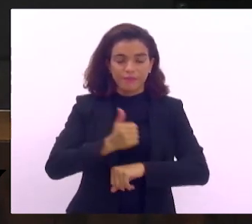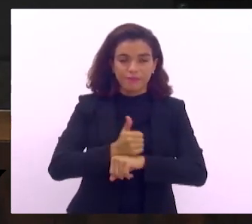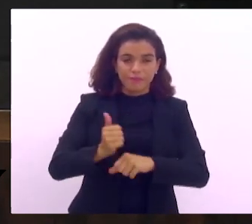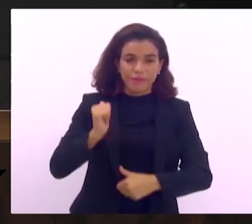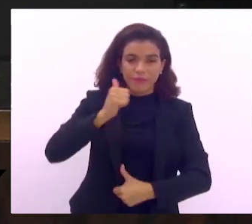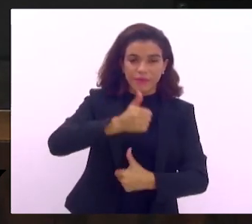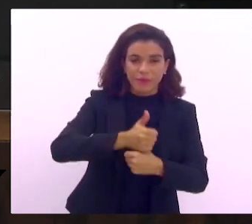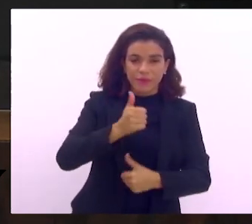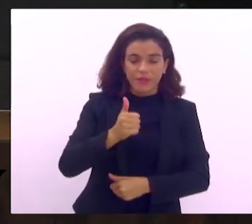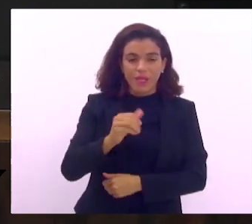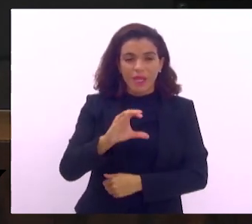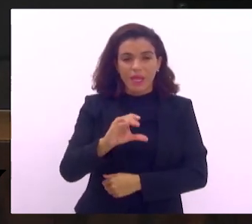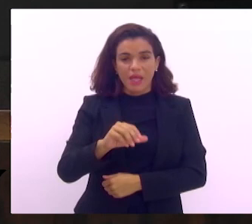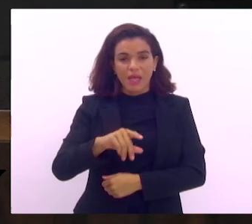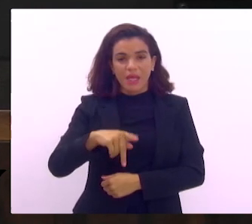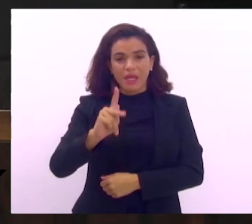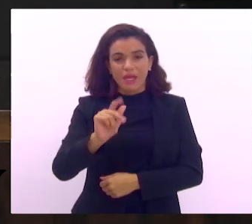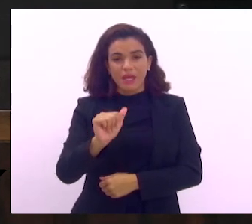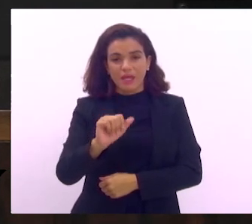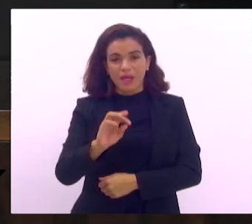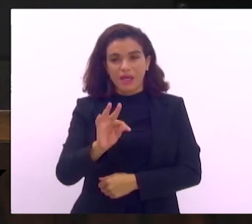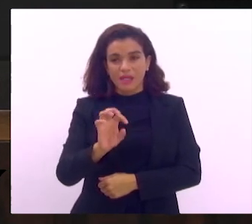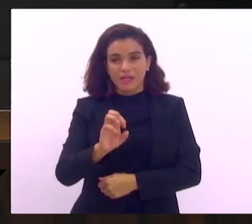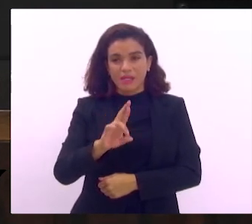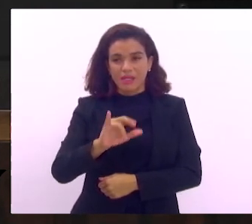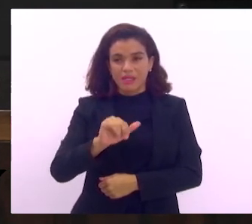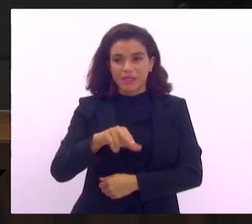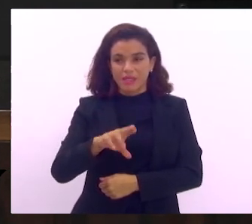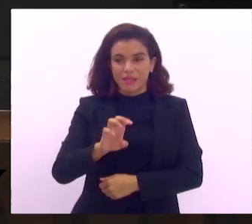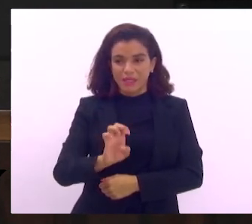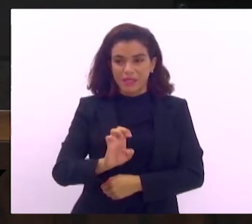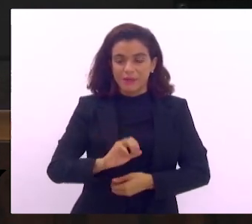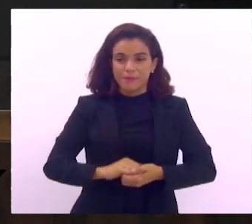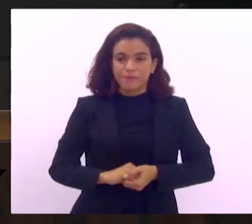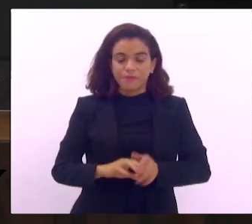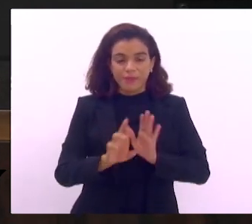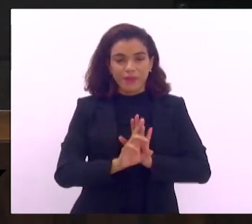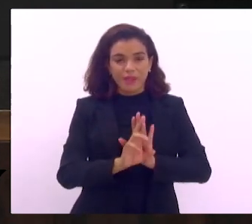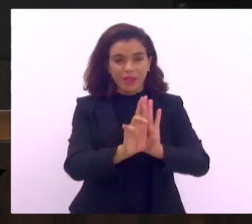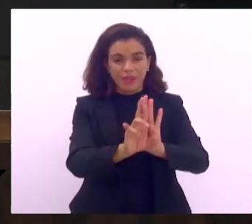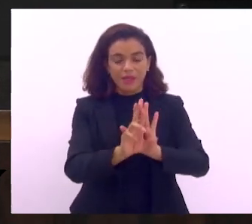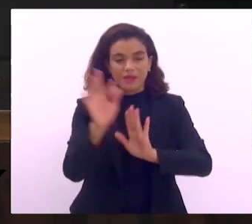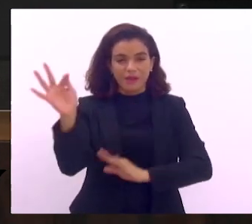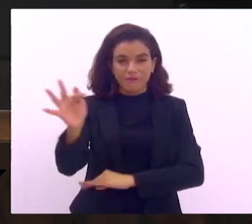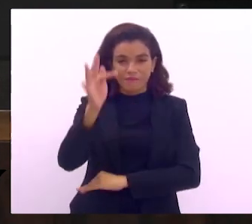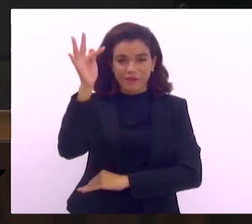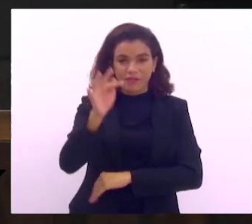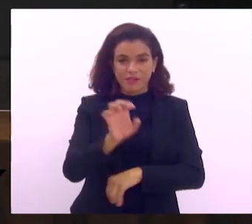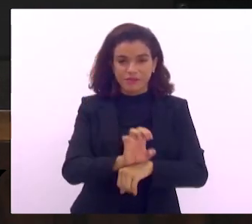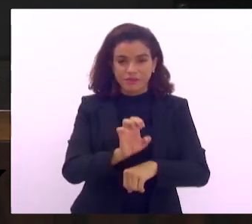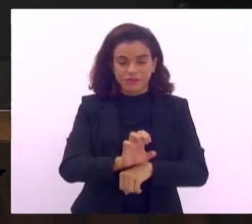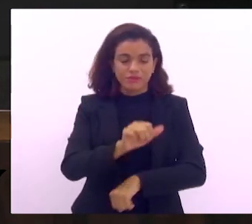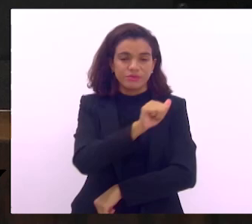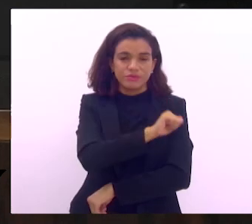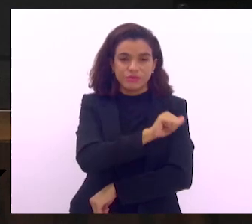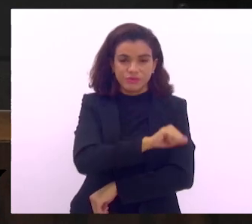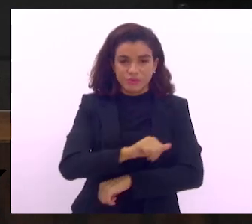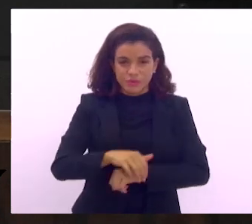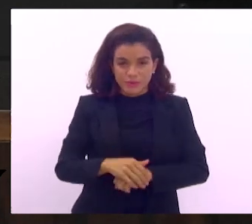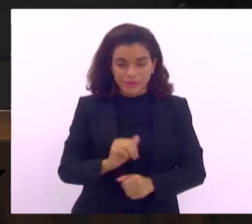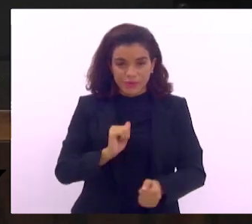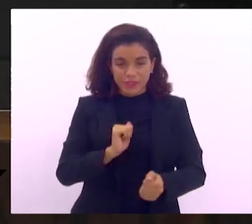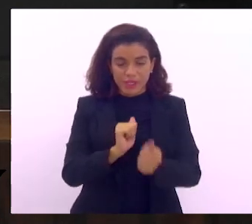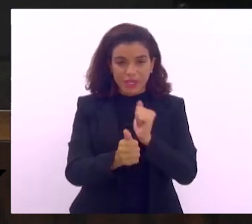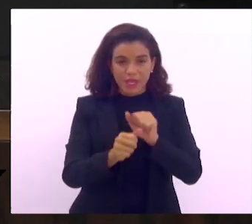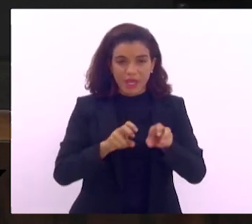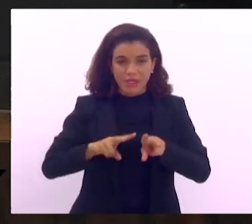senhora Caterine Galós, representante da Federação Estadual do Rio de Janeiro e